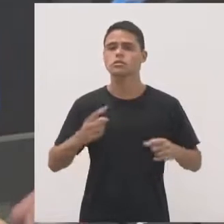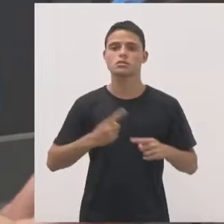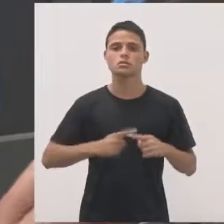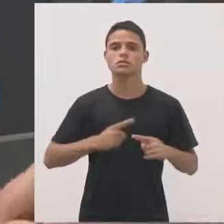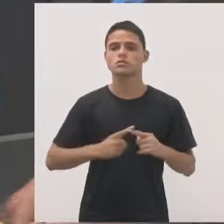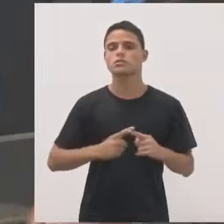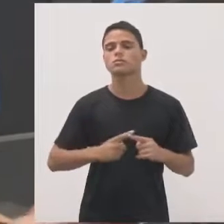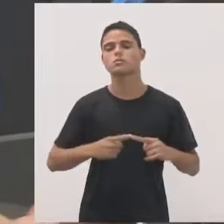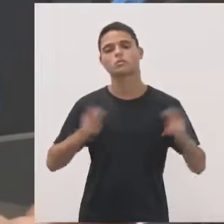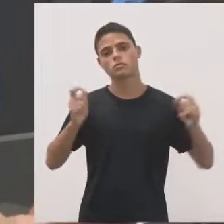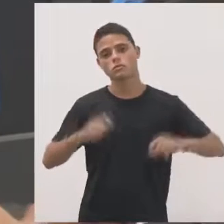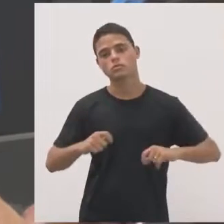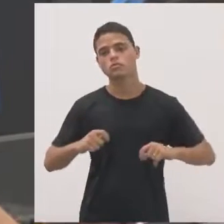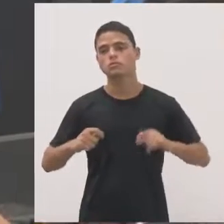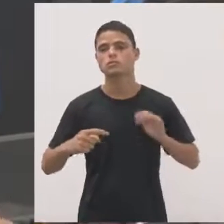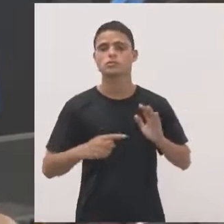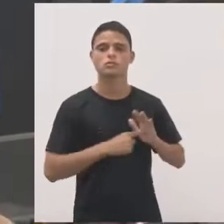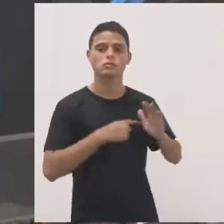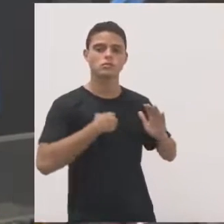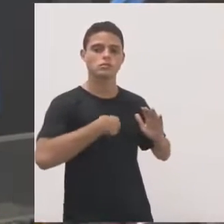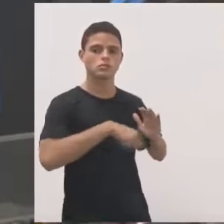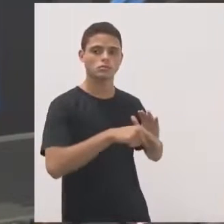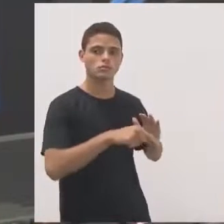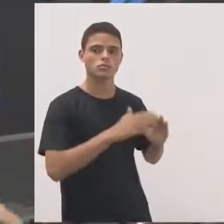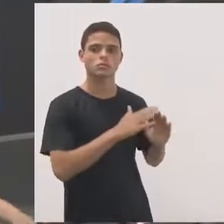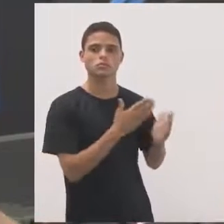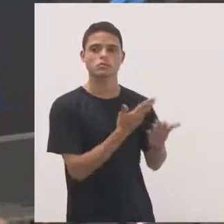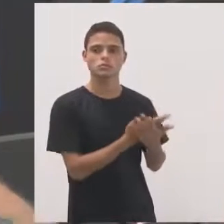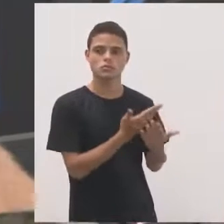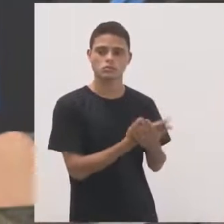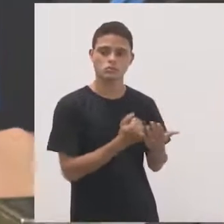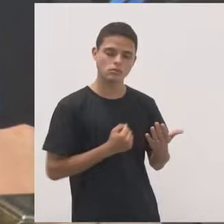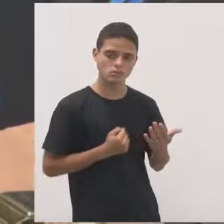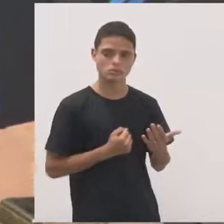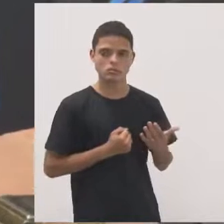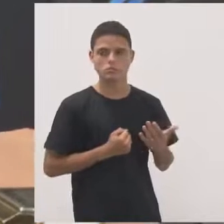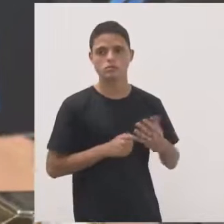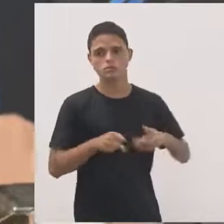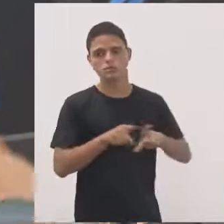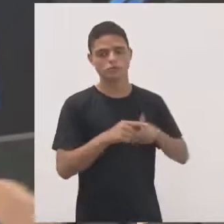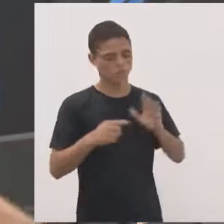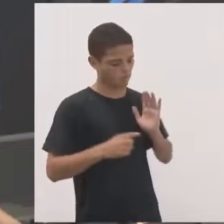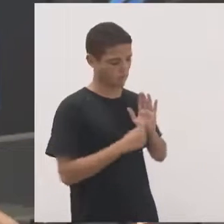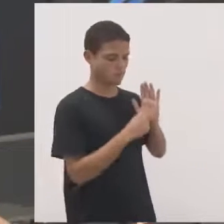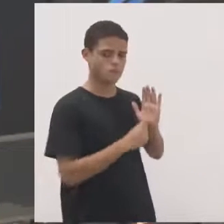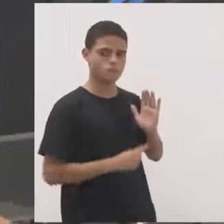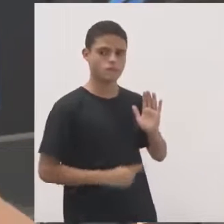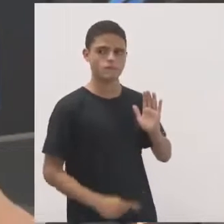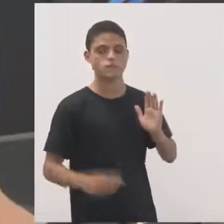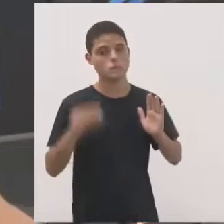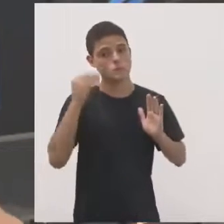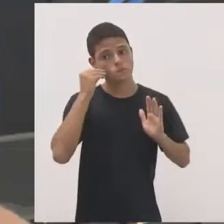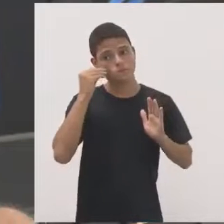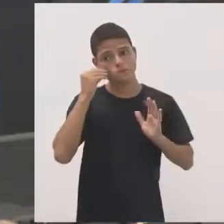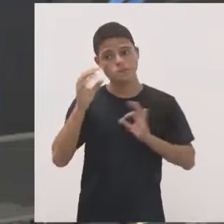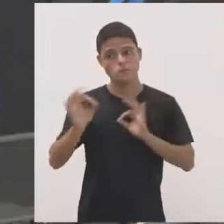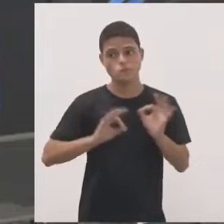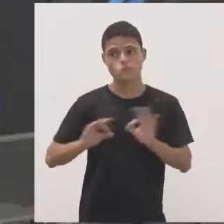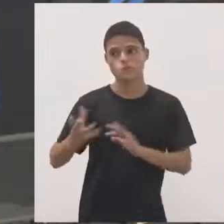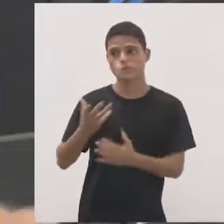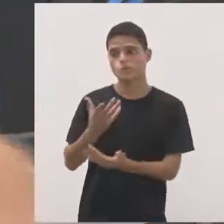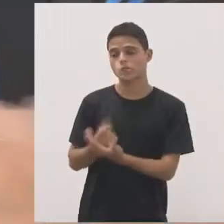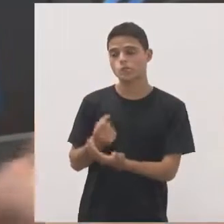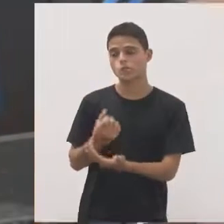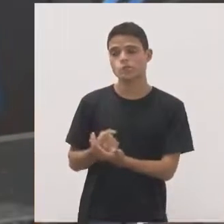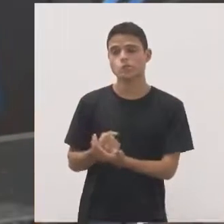levar para minha casa, por exemplo, eu, diretor, levar para minha casa, fazer uma gambiarra e conectar e fazer a instalação, voltar para a escola,